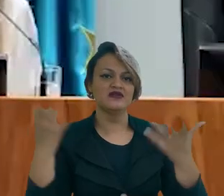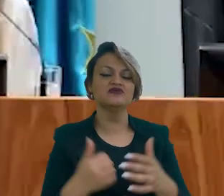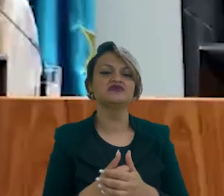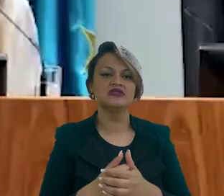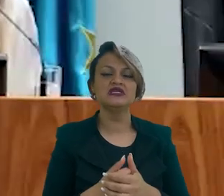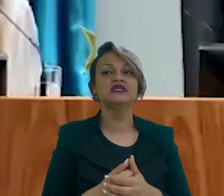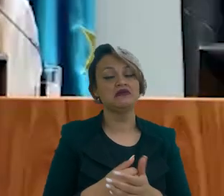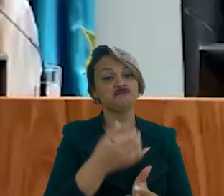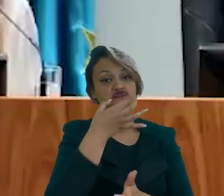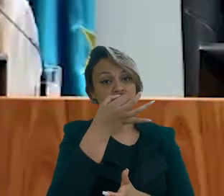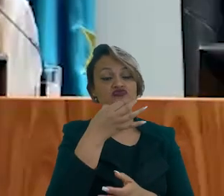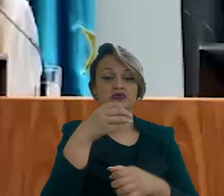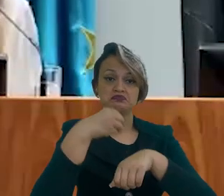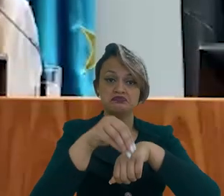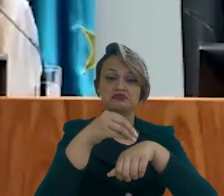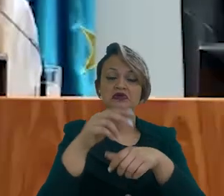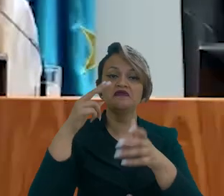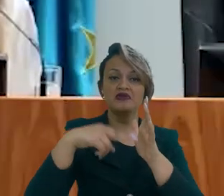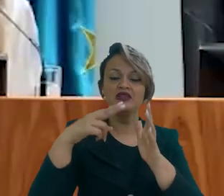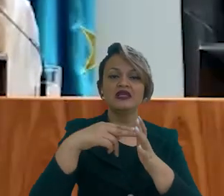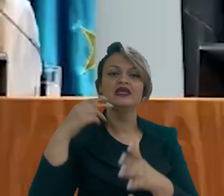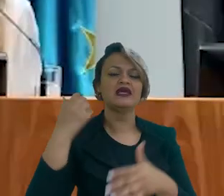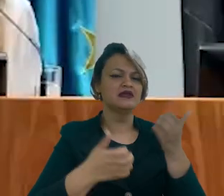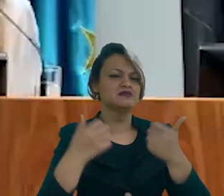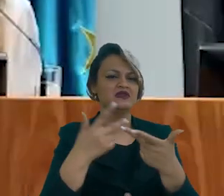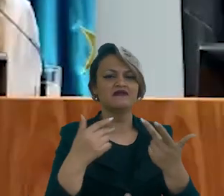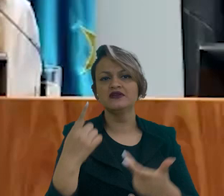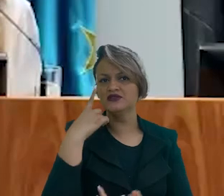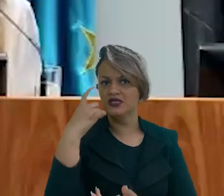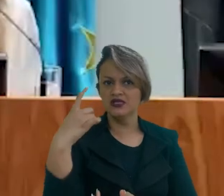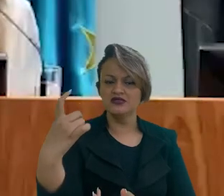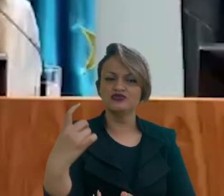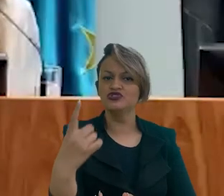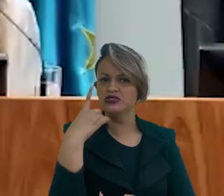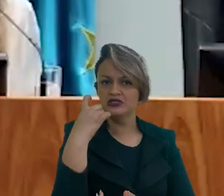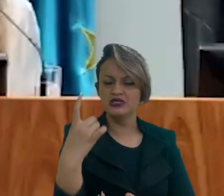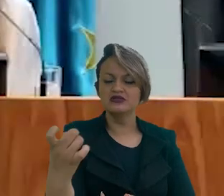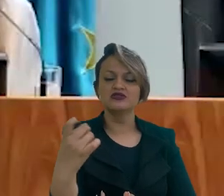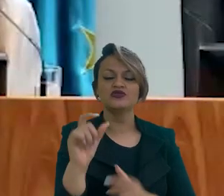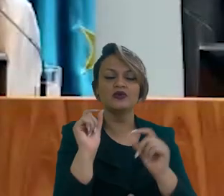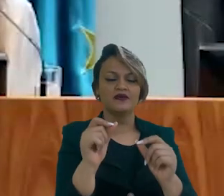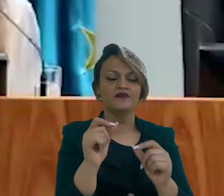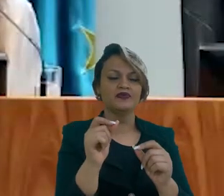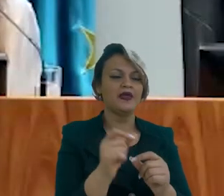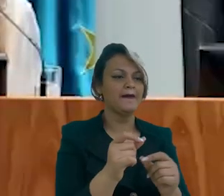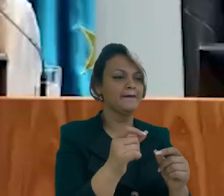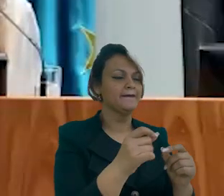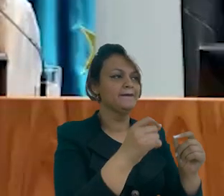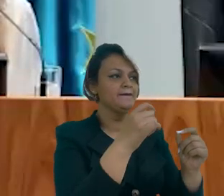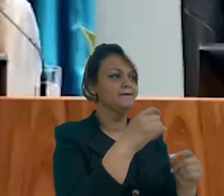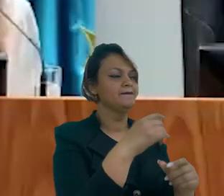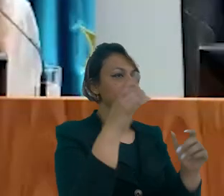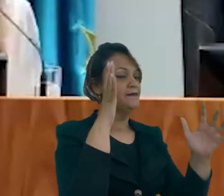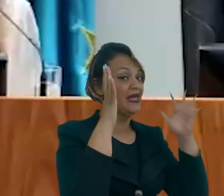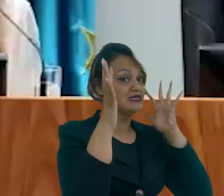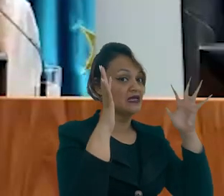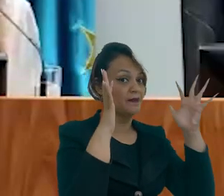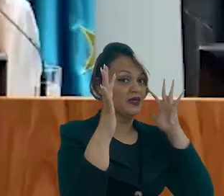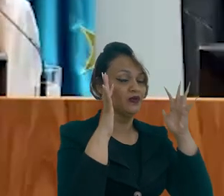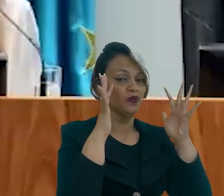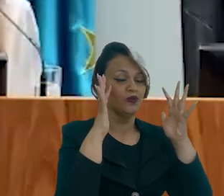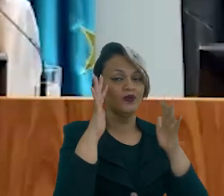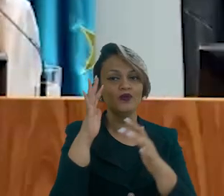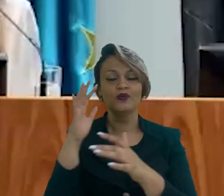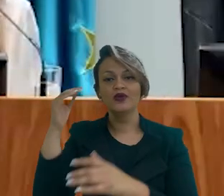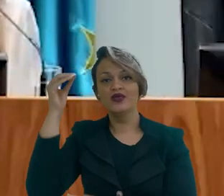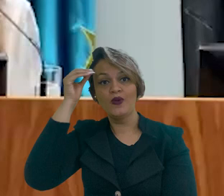cobertura e é altamente recomendável em e ela faz uma adição muito interessante que é a diferença entre pensamento e